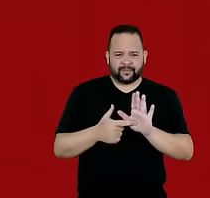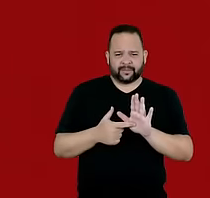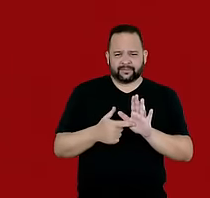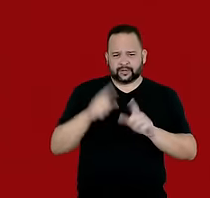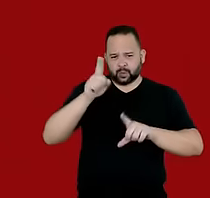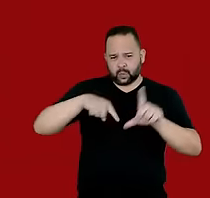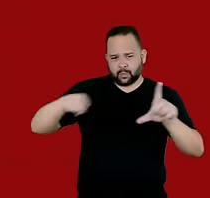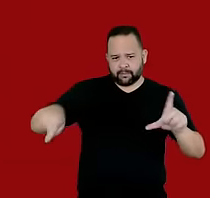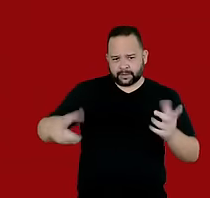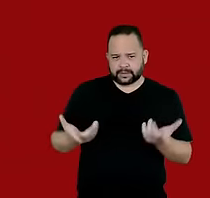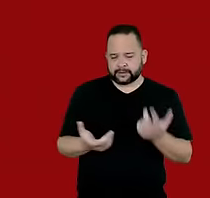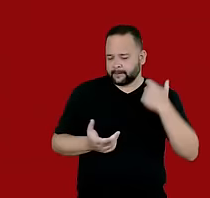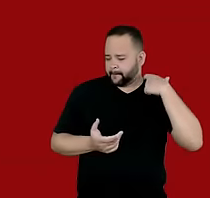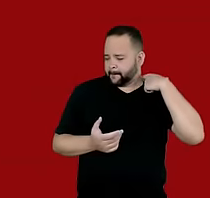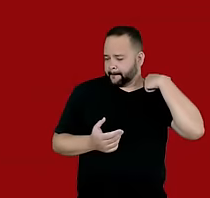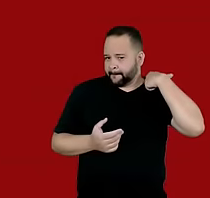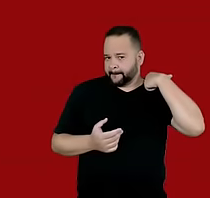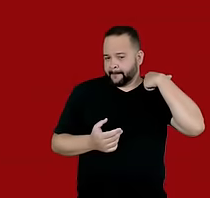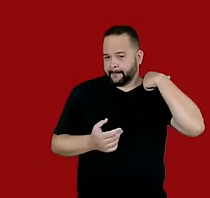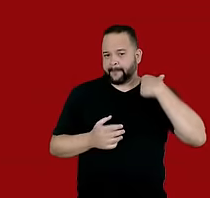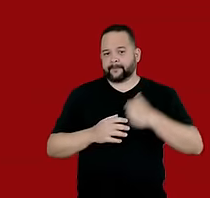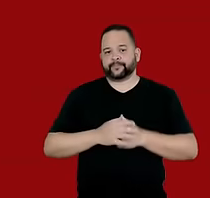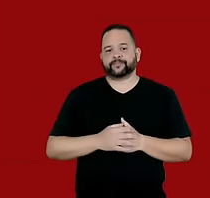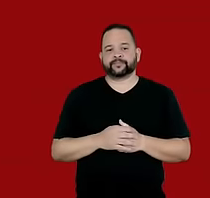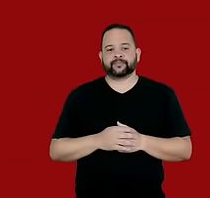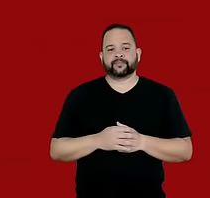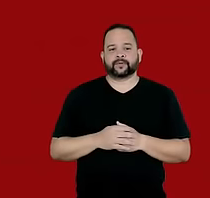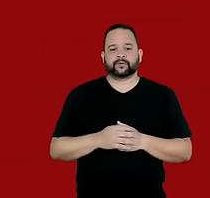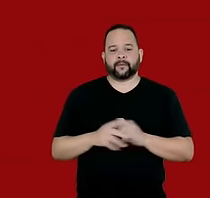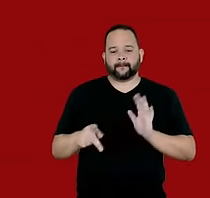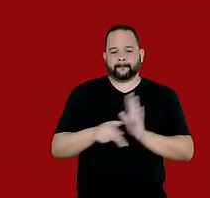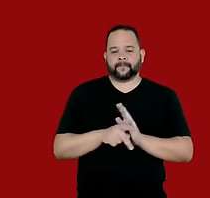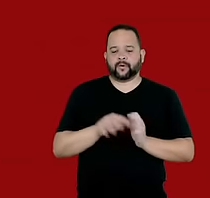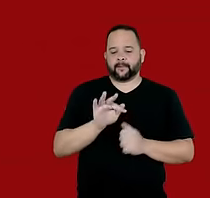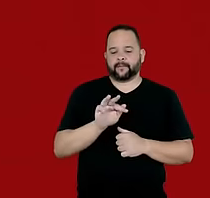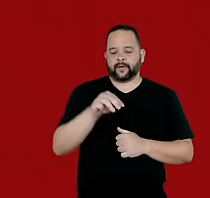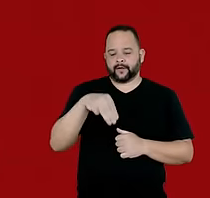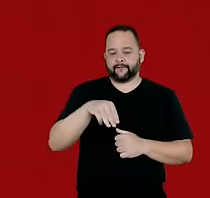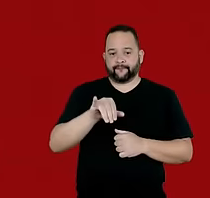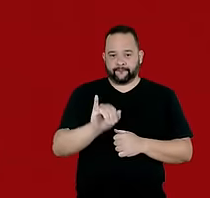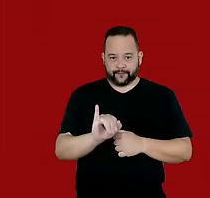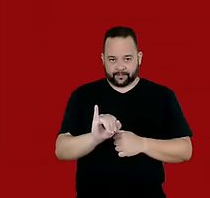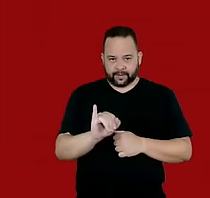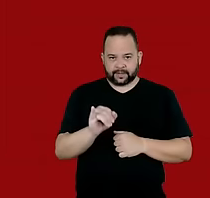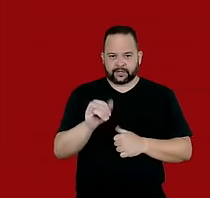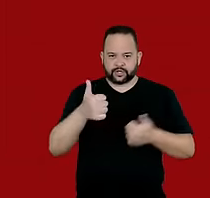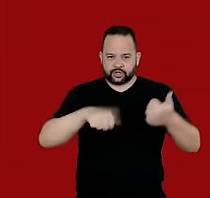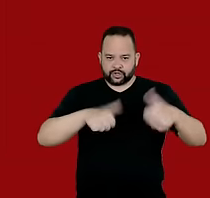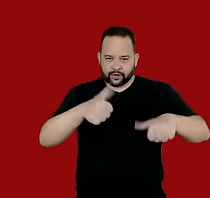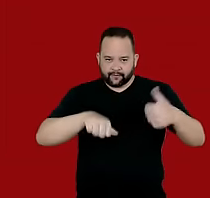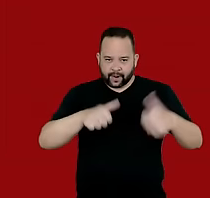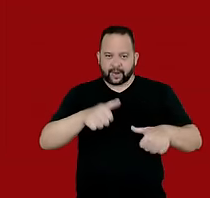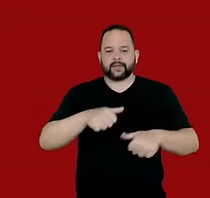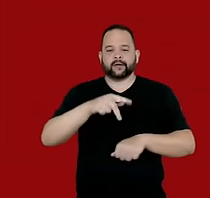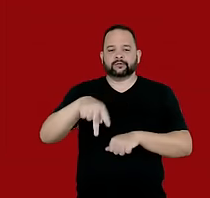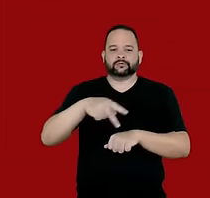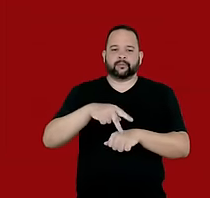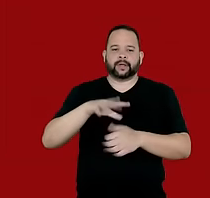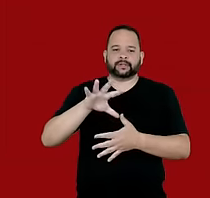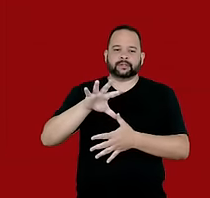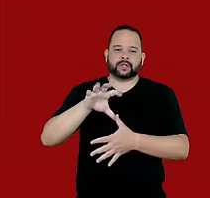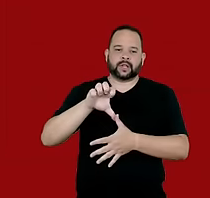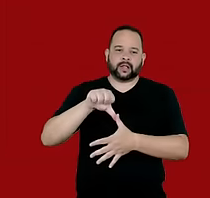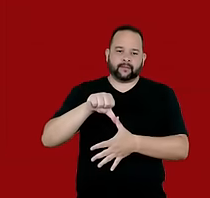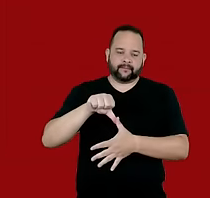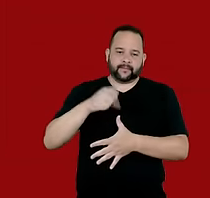um seminário do do do Western ham que é uma divisão do FMI onde a gente olha muito essa parte do do da América Latina e a gente vê que o